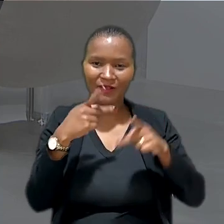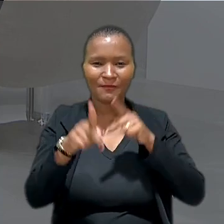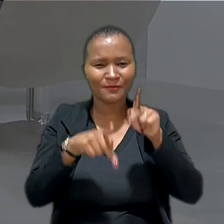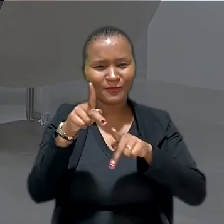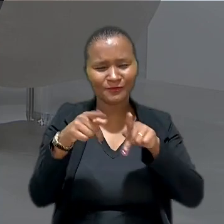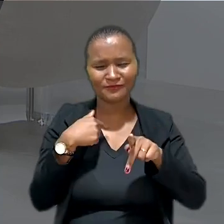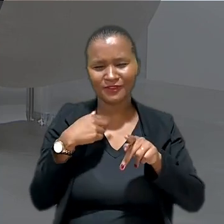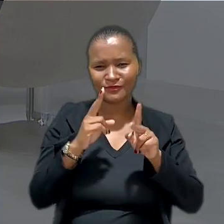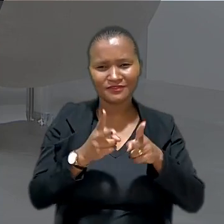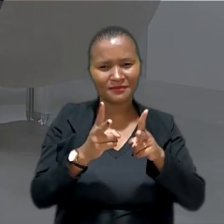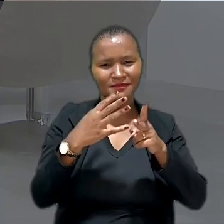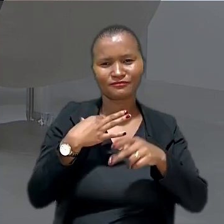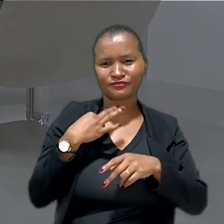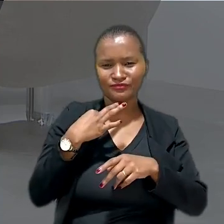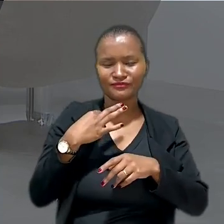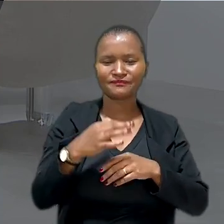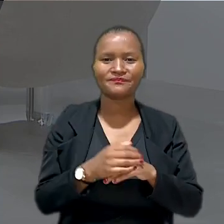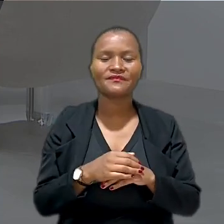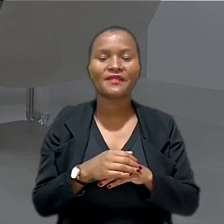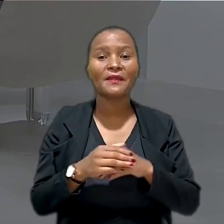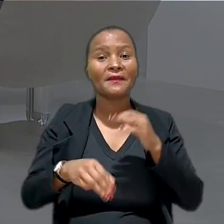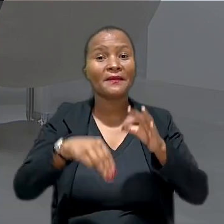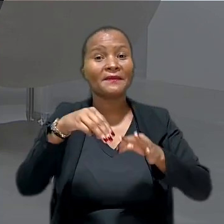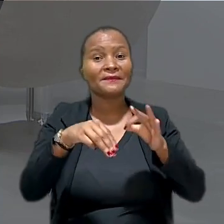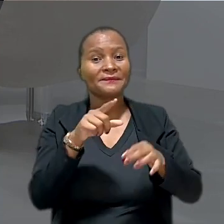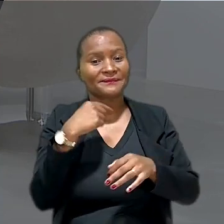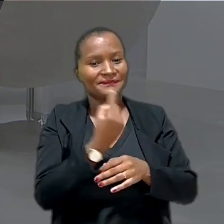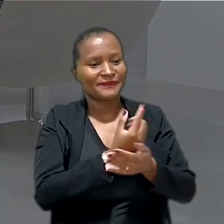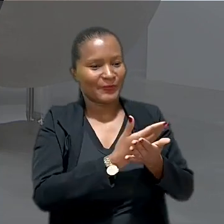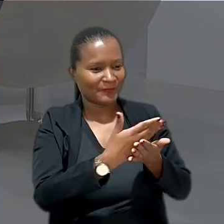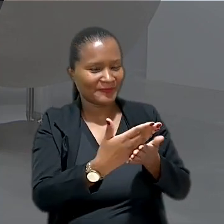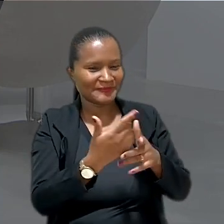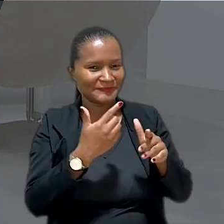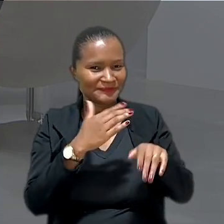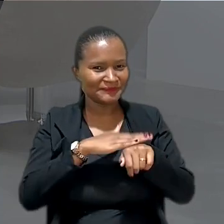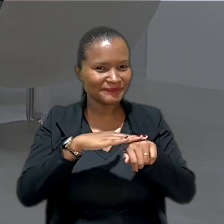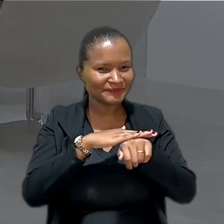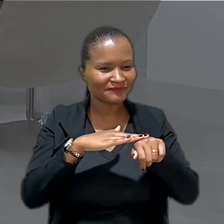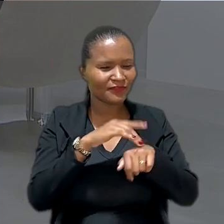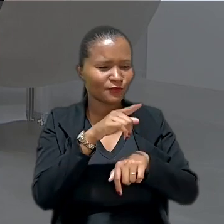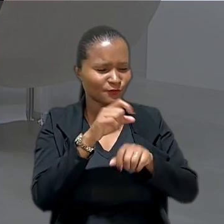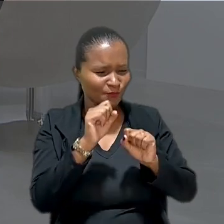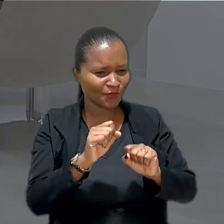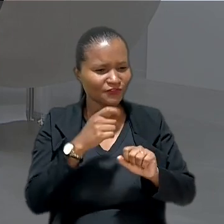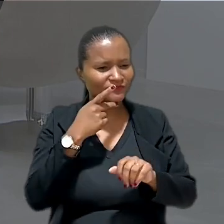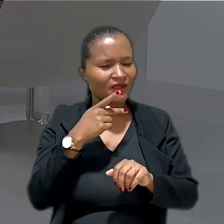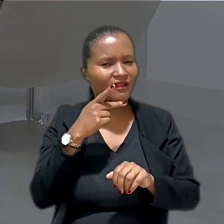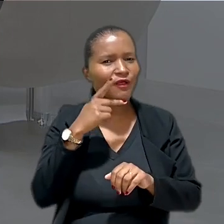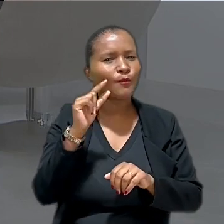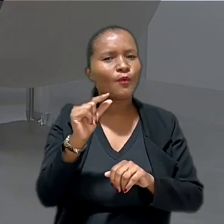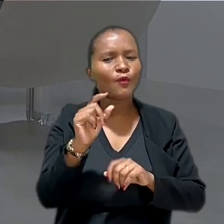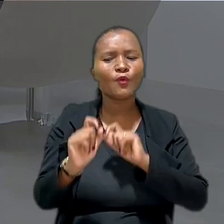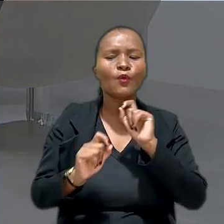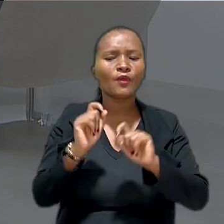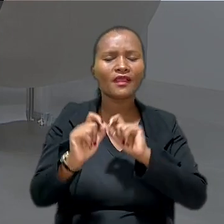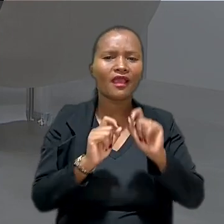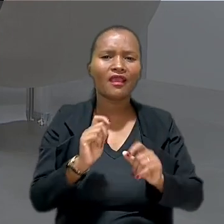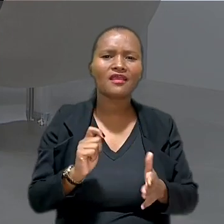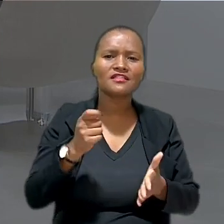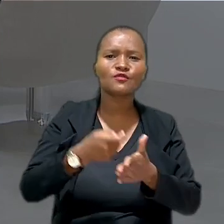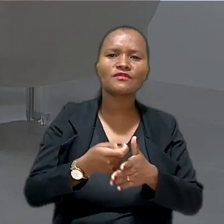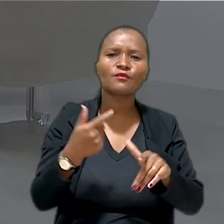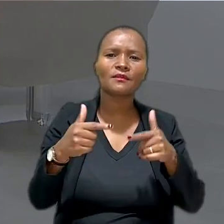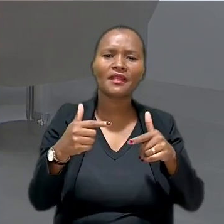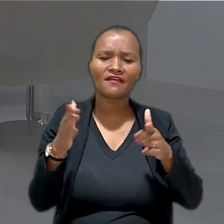sempre à disposição. Ministro, e para a gente começar a nossa conversa, o senhor poderia falar um pouco sobre o que é a